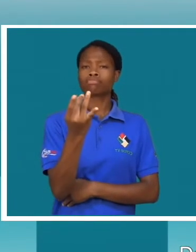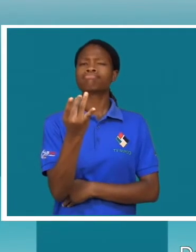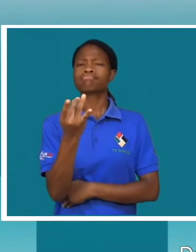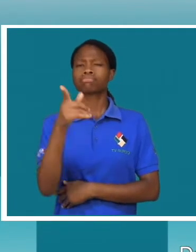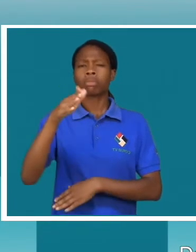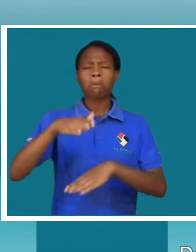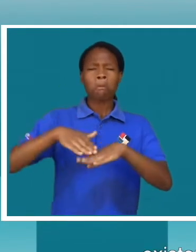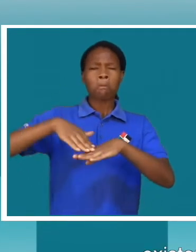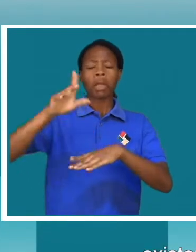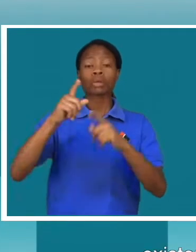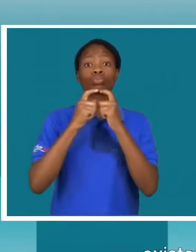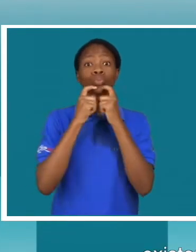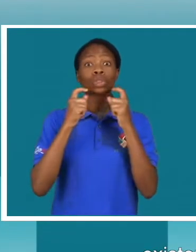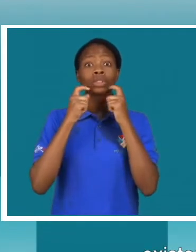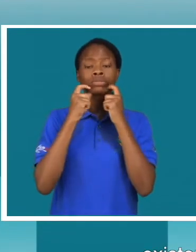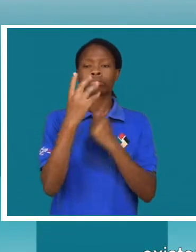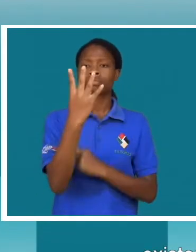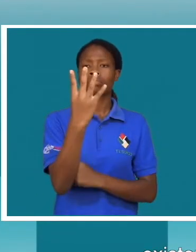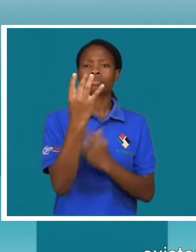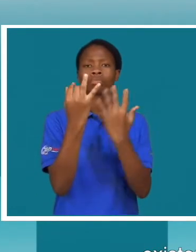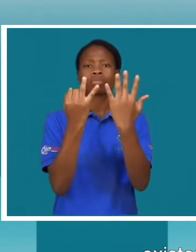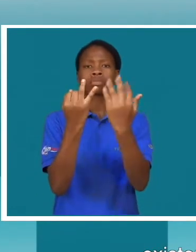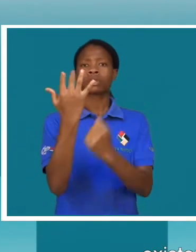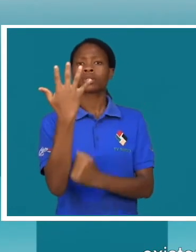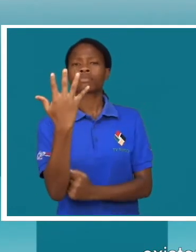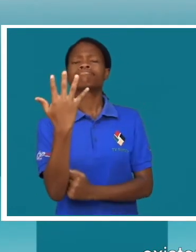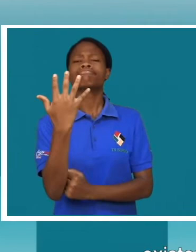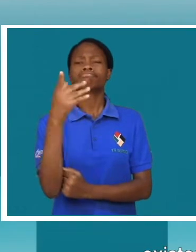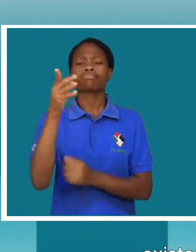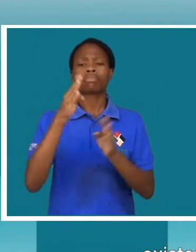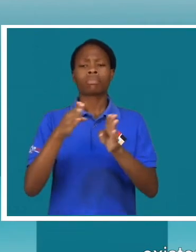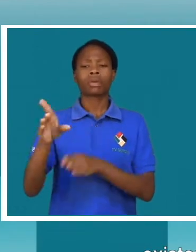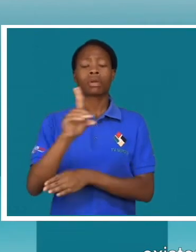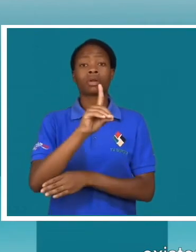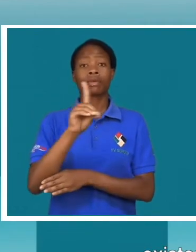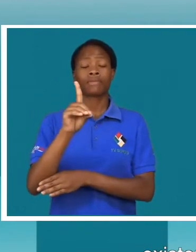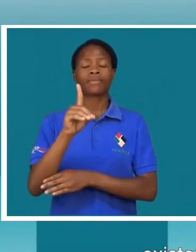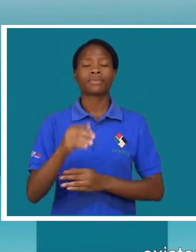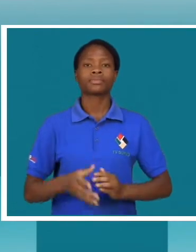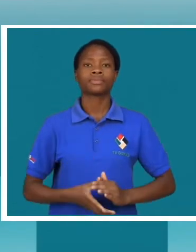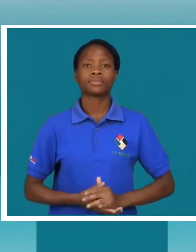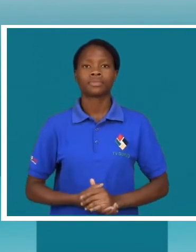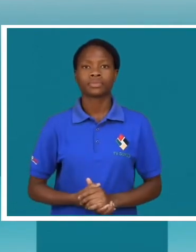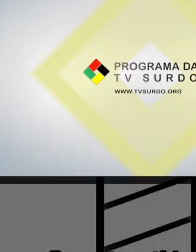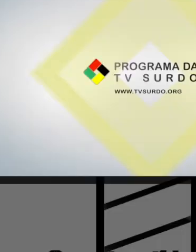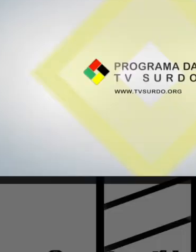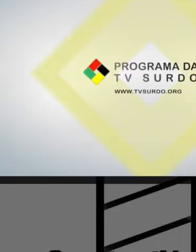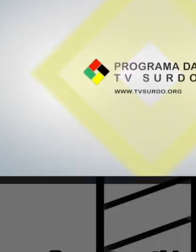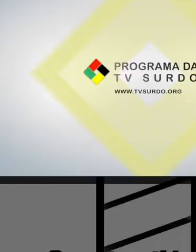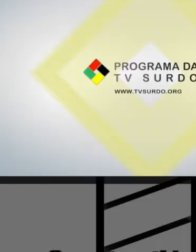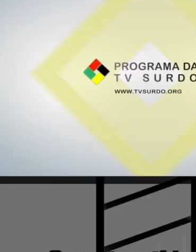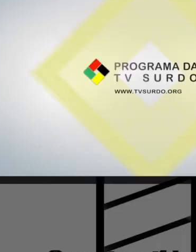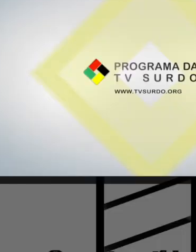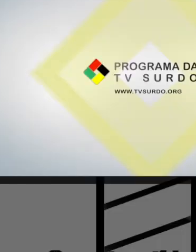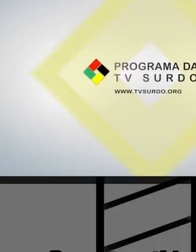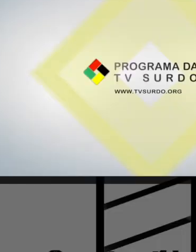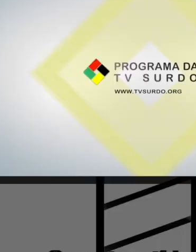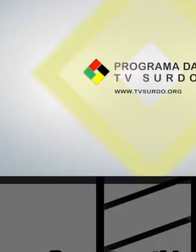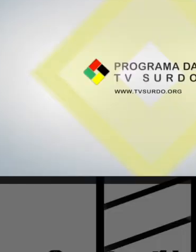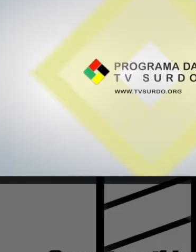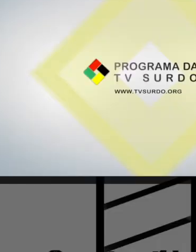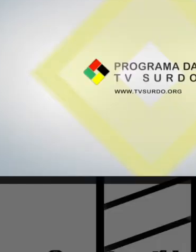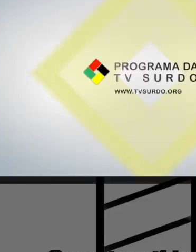Nacional de Estatística, existem em Moçambique mais de 475 mil pessoas com deficiência. Com esta matéria,